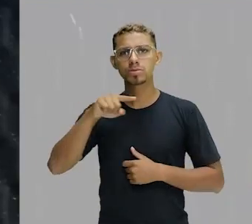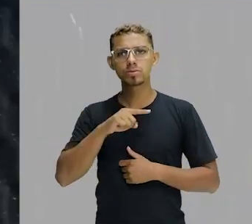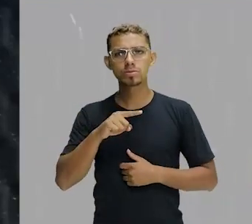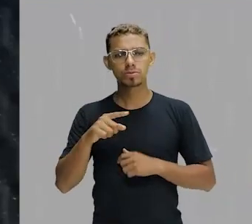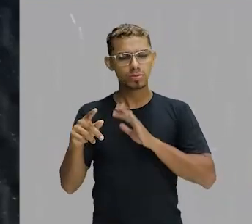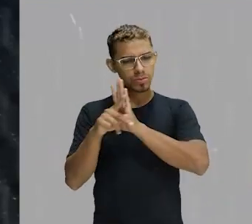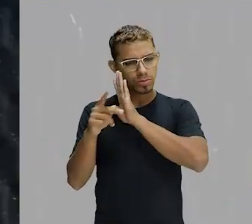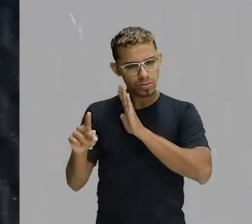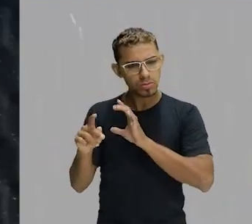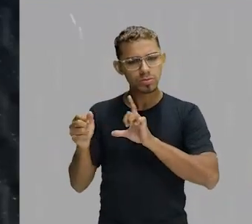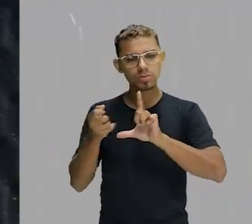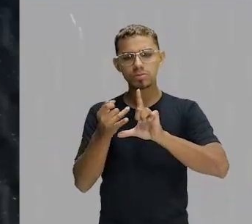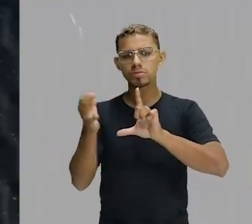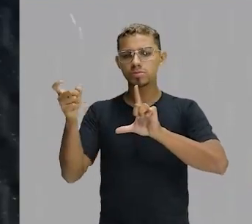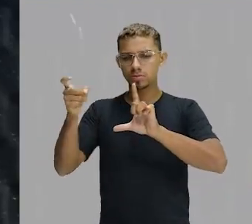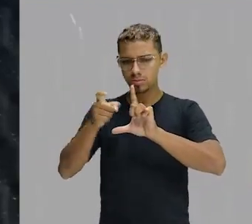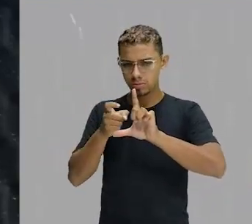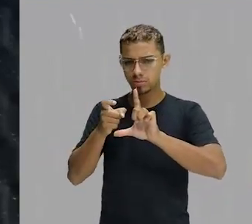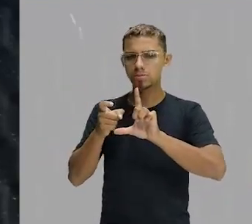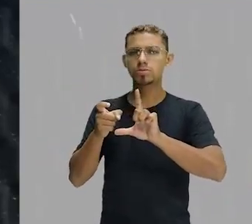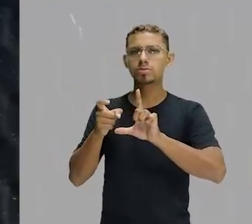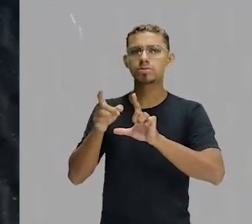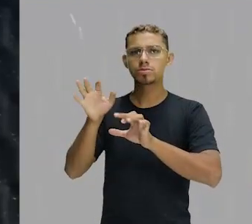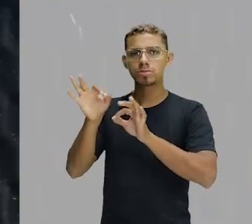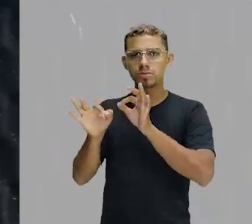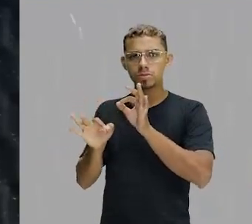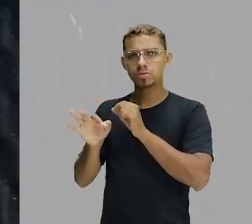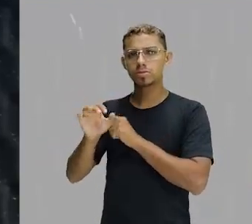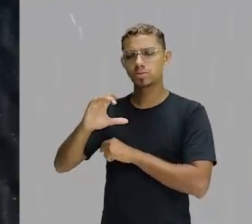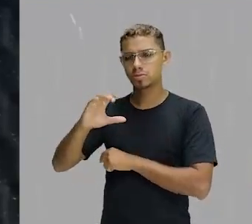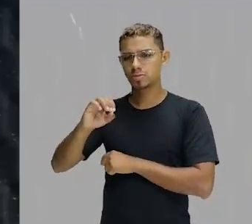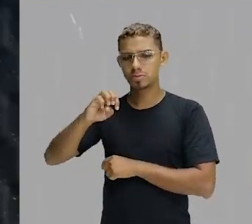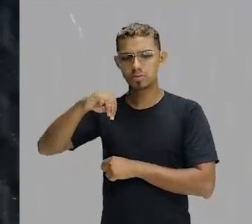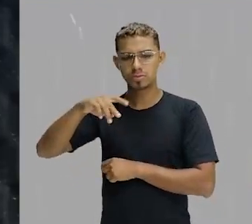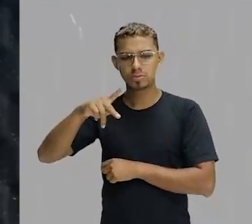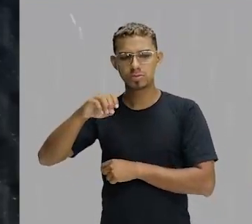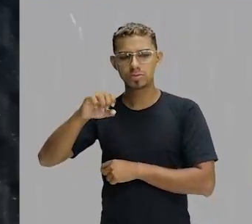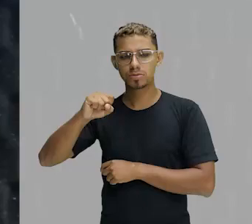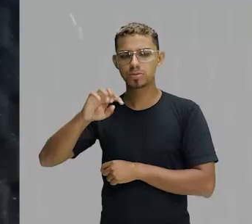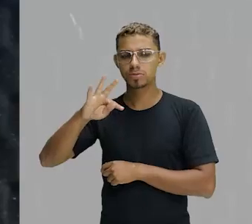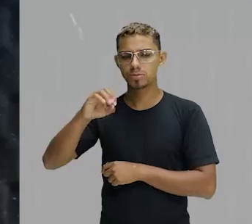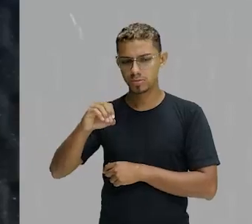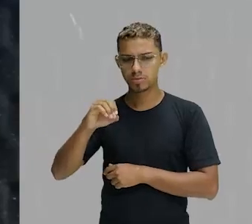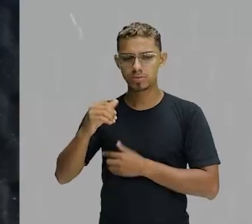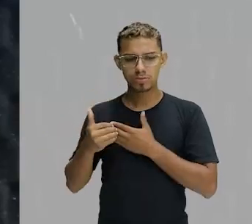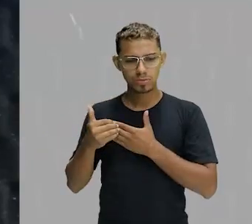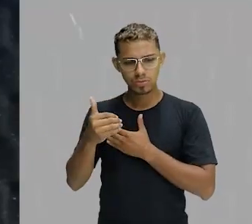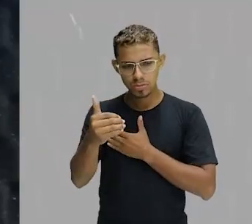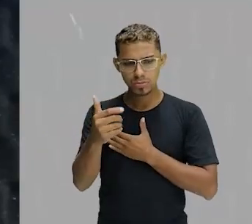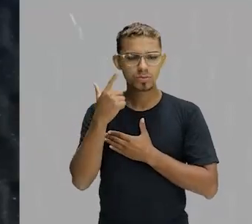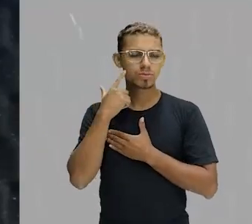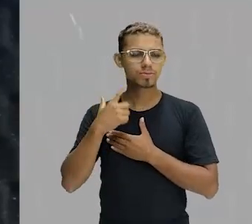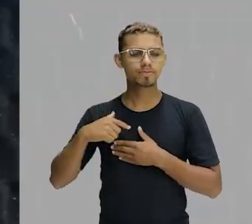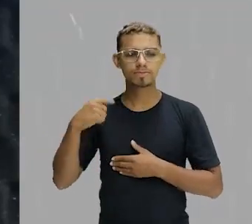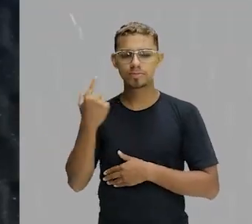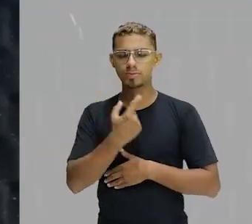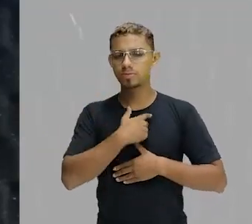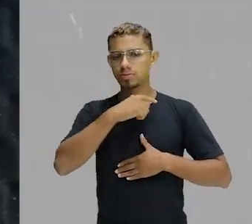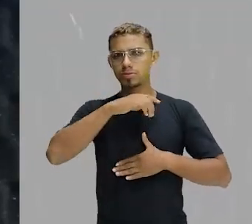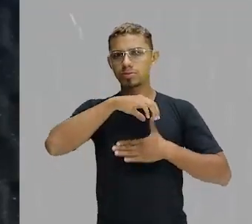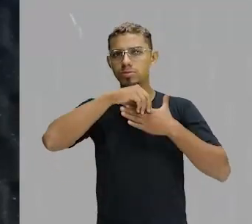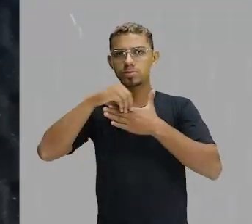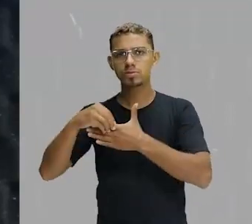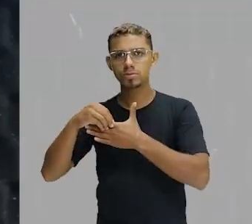própria função exponencial e o juro composto. Para isso, nós vamos inicialmente trazer para você a ideia de